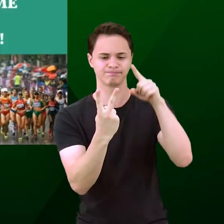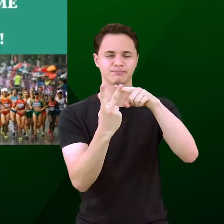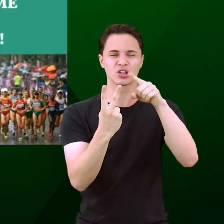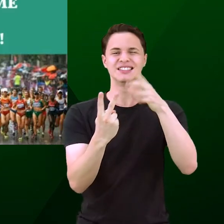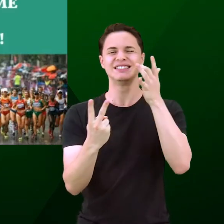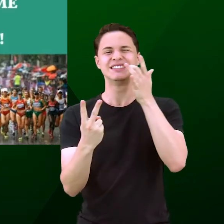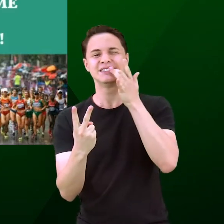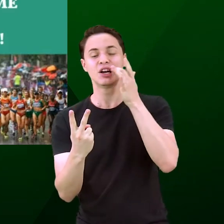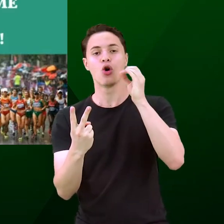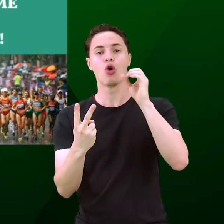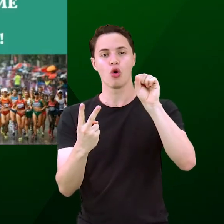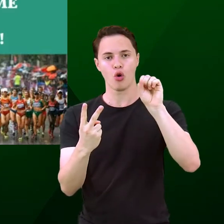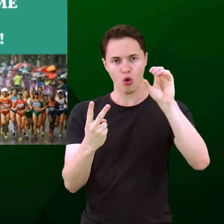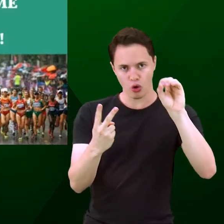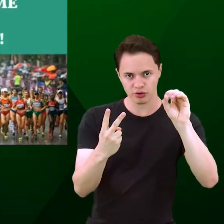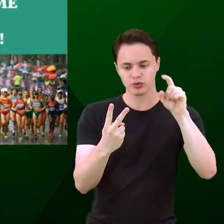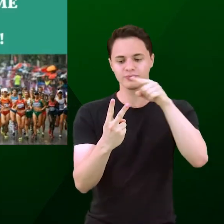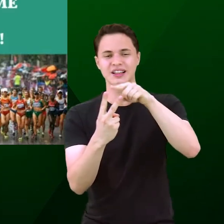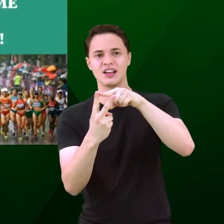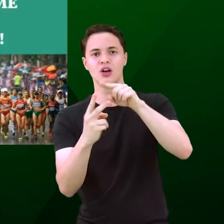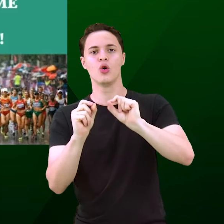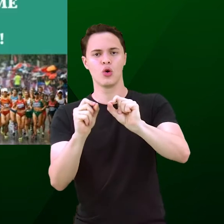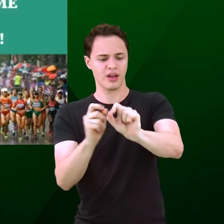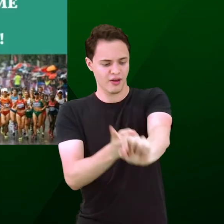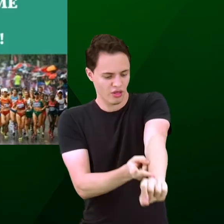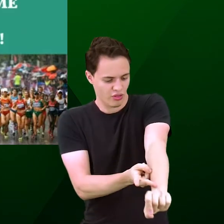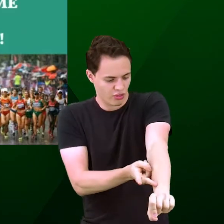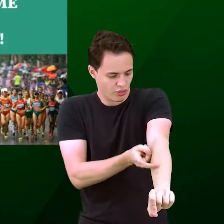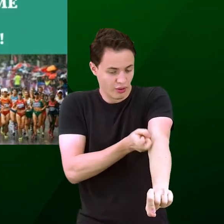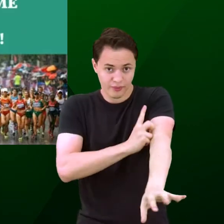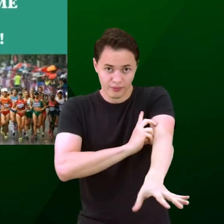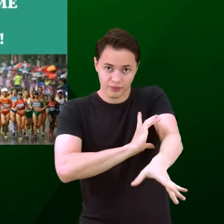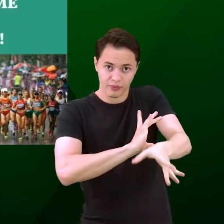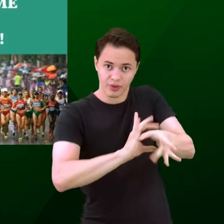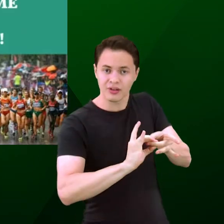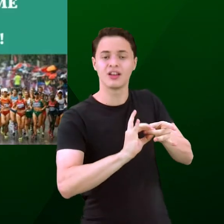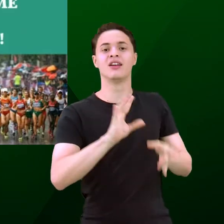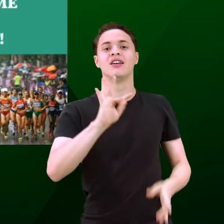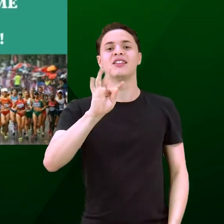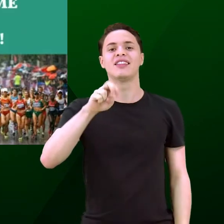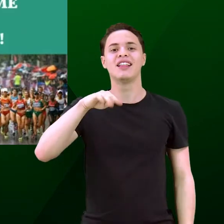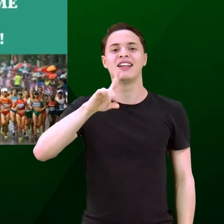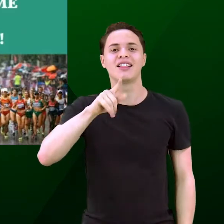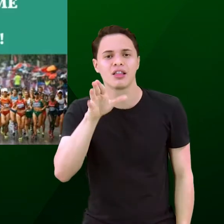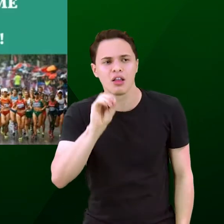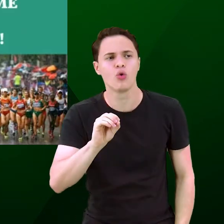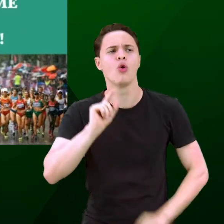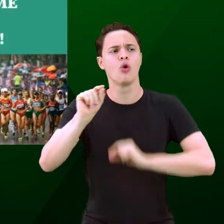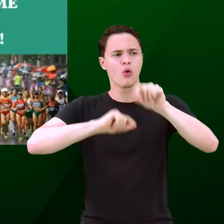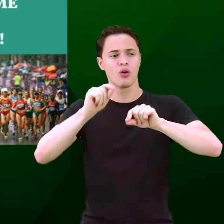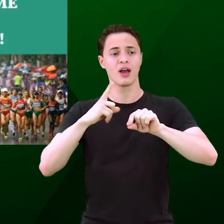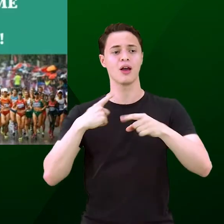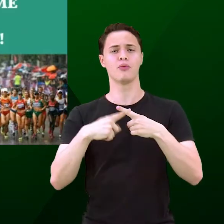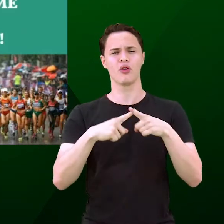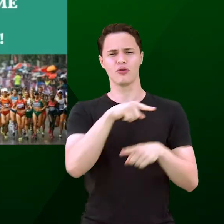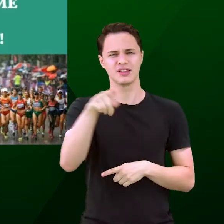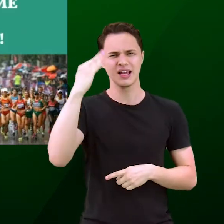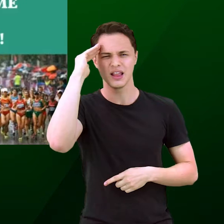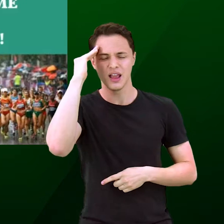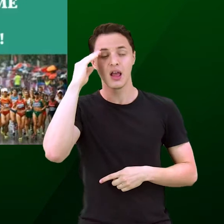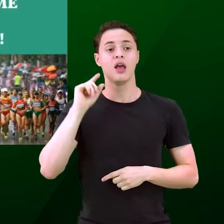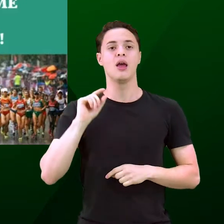correr e não acabam não continuando, elas não têm isso pré-definido. Por isso que elas acabam desistindo. Elas saem, fazem todo dia o